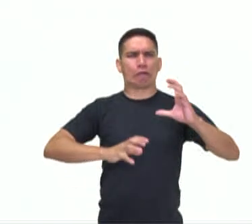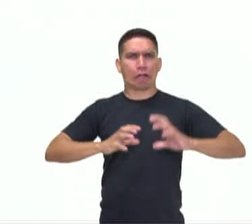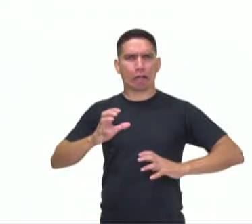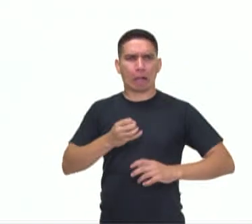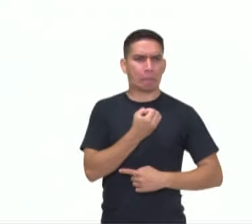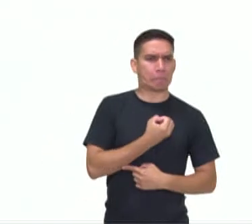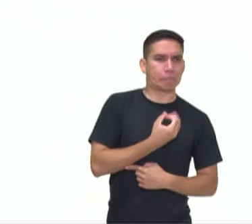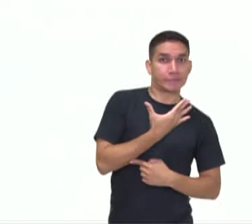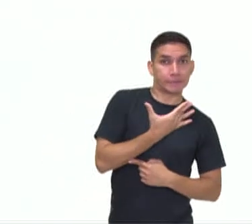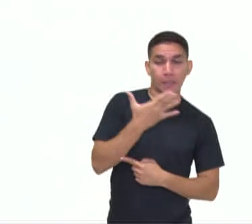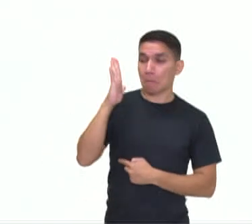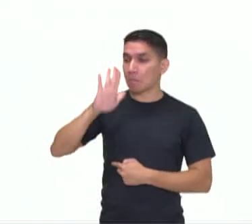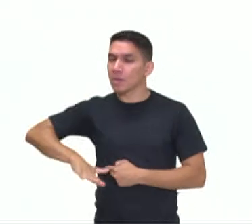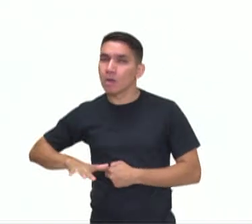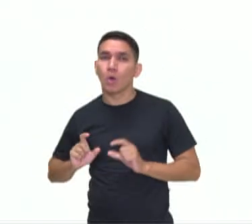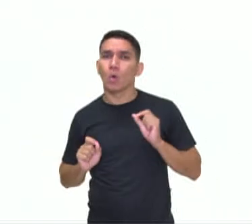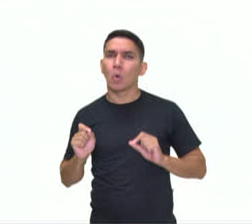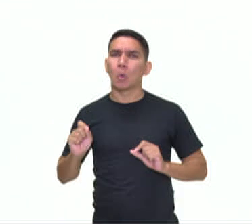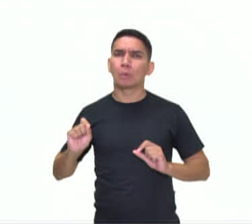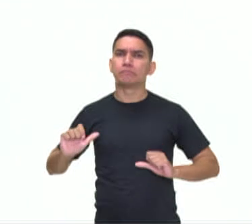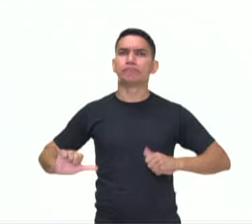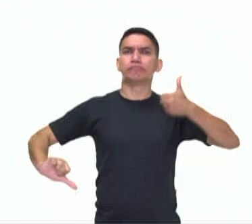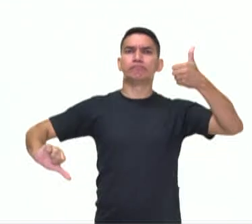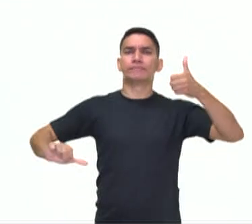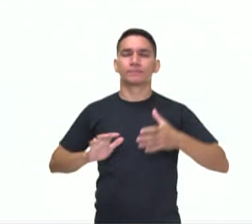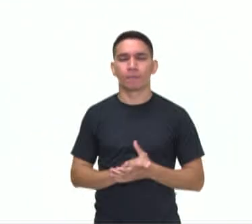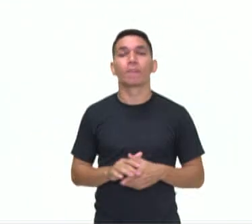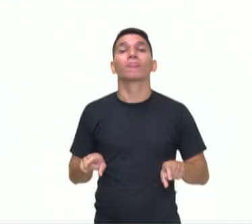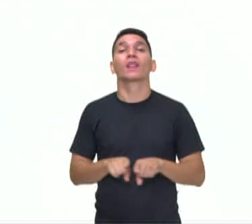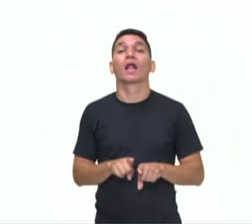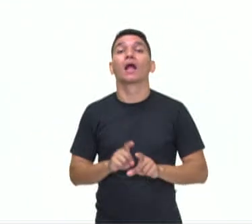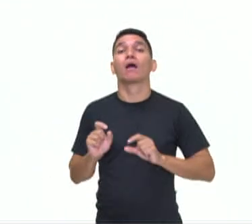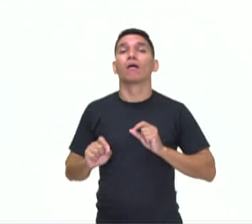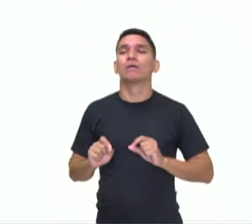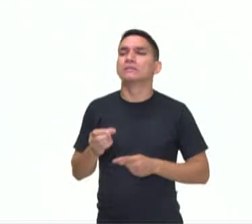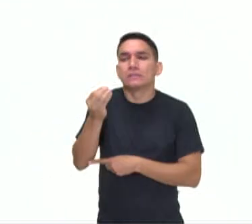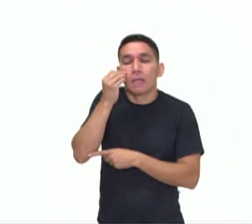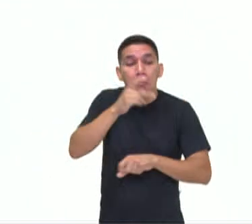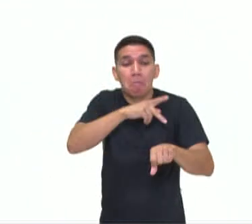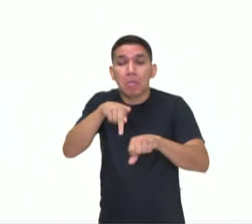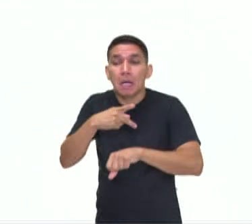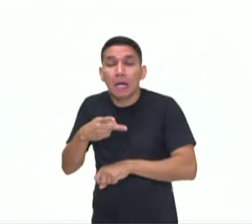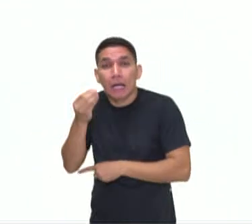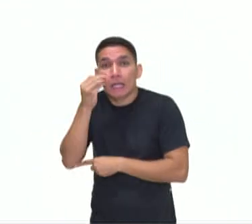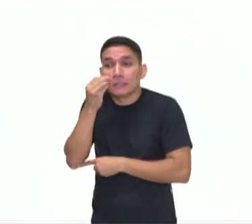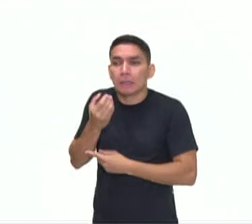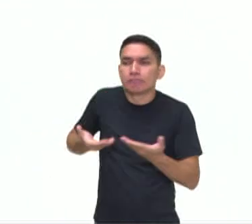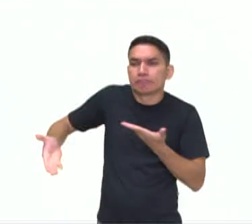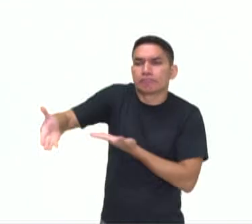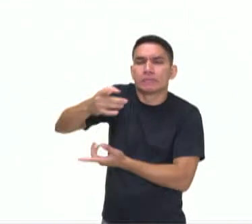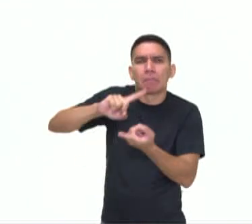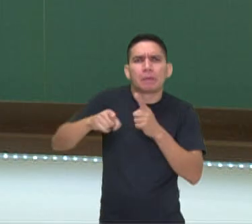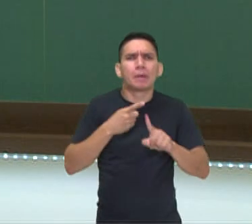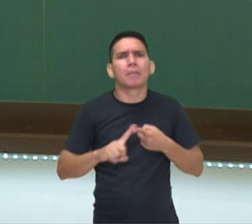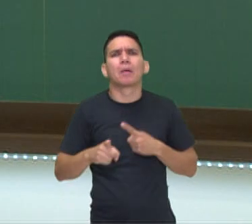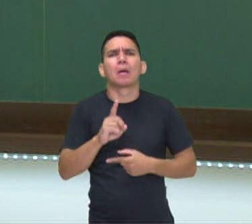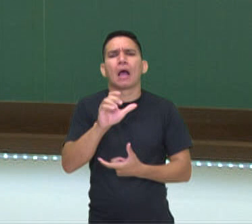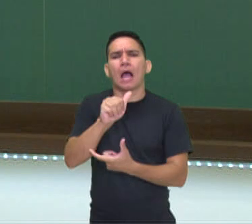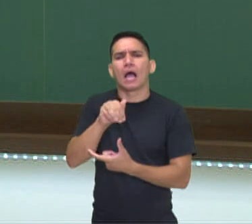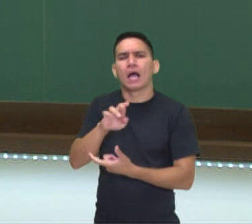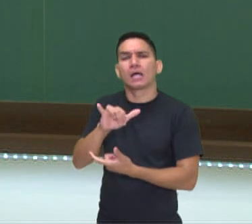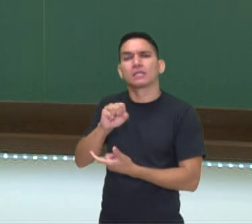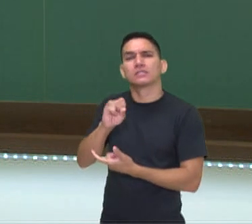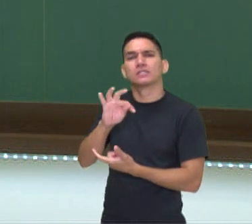mal, né? Países protestantes buscavam retratar os aristocratas, né? O que era isso,